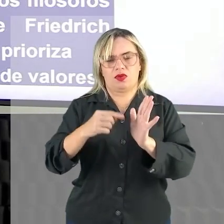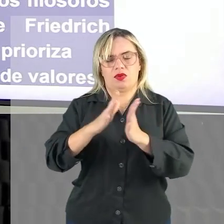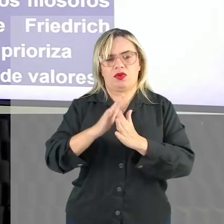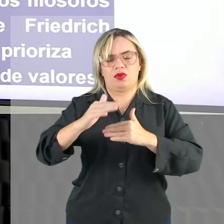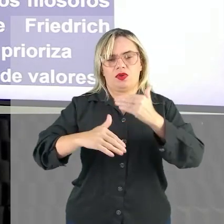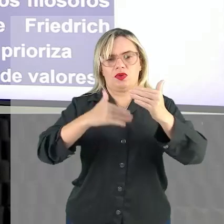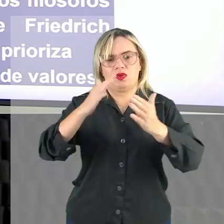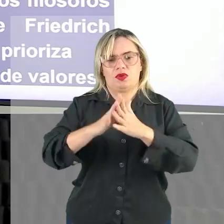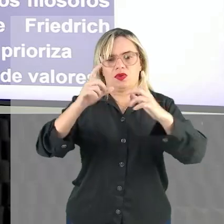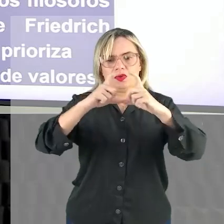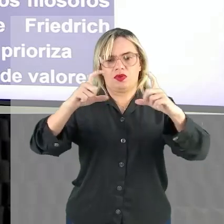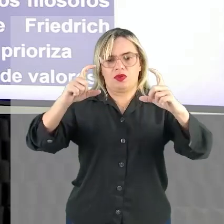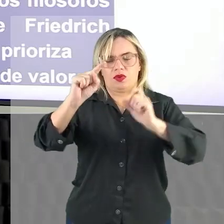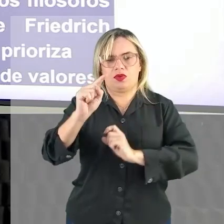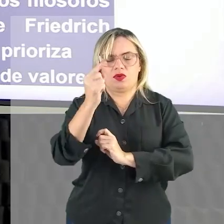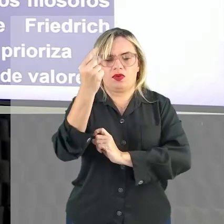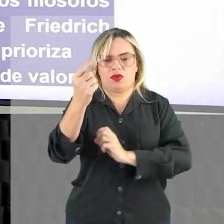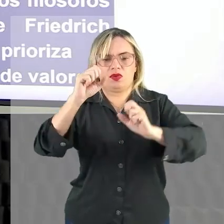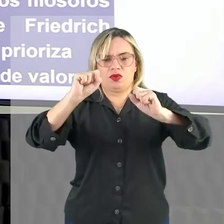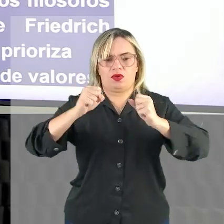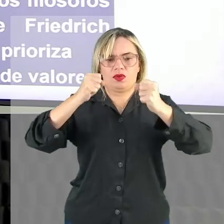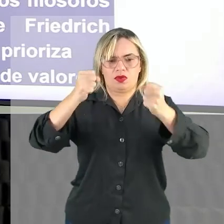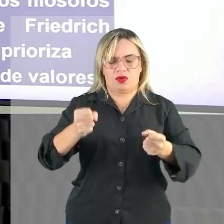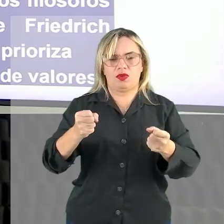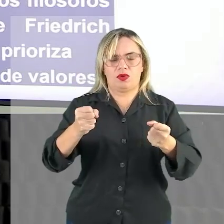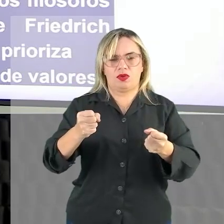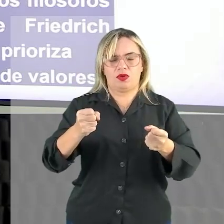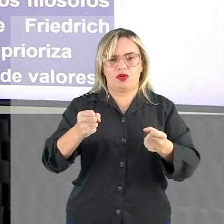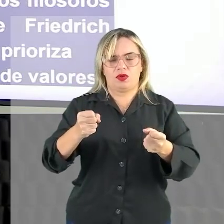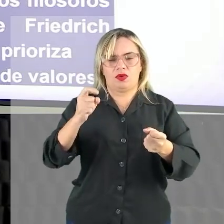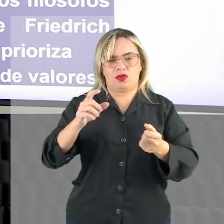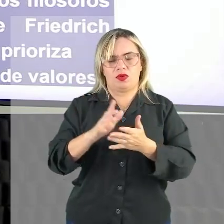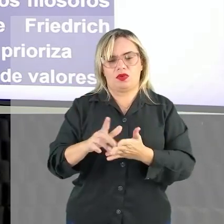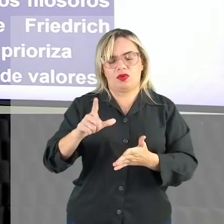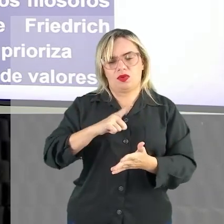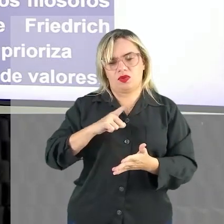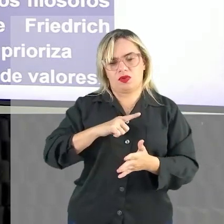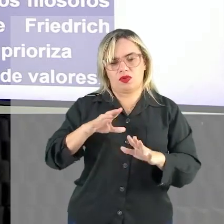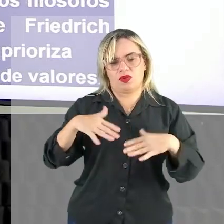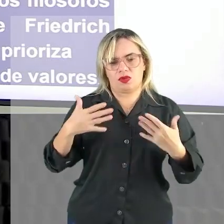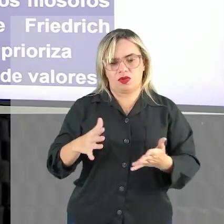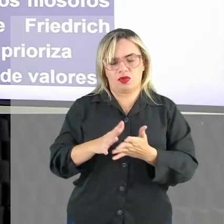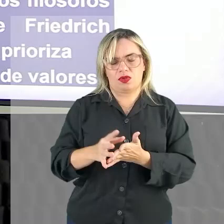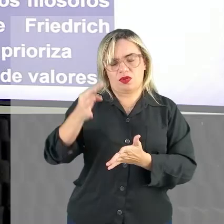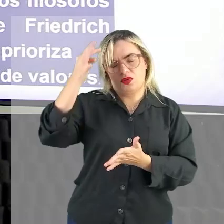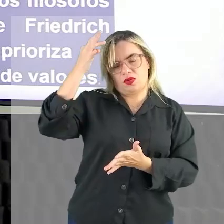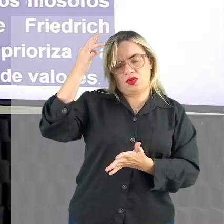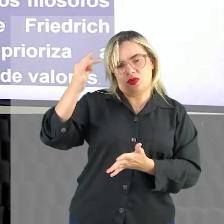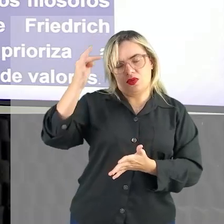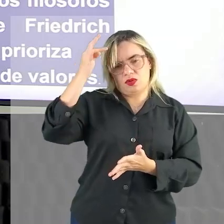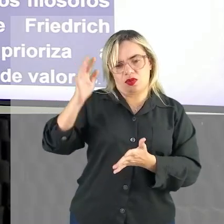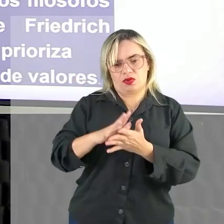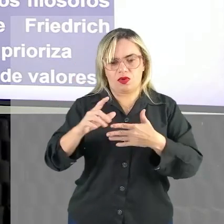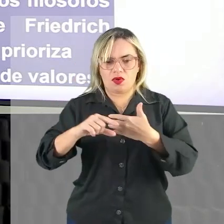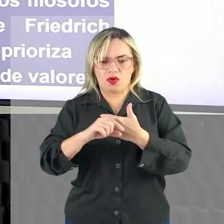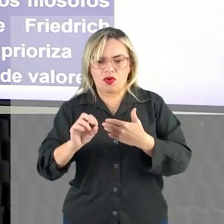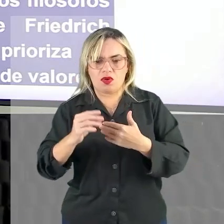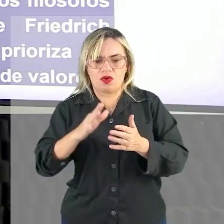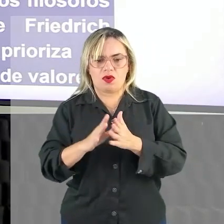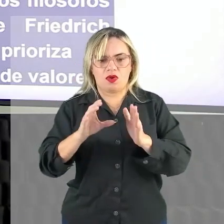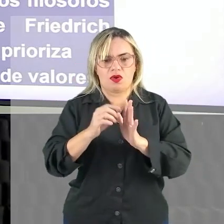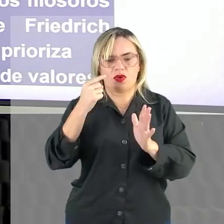também como é que esse desenvolvimento 1 pode conter legitimadores. Olha só, nesse contexto de análise,